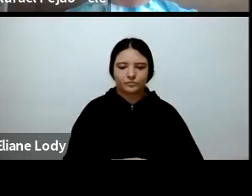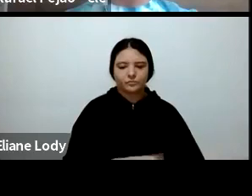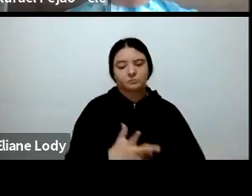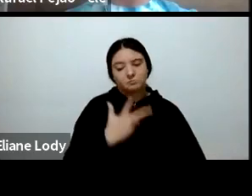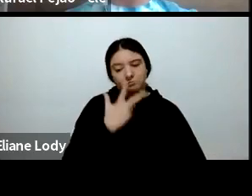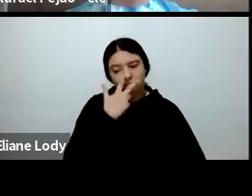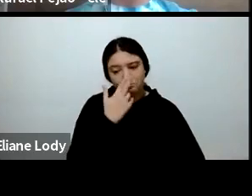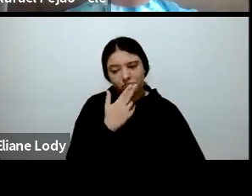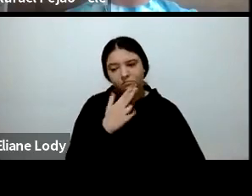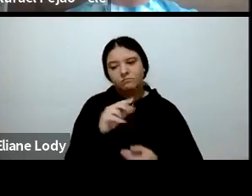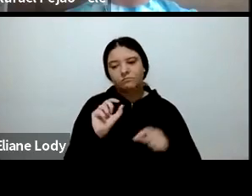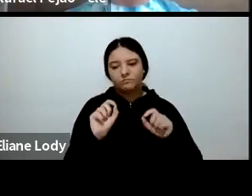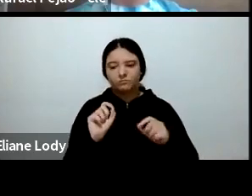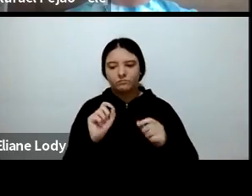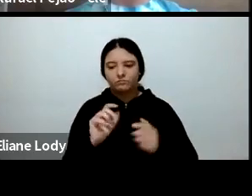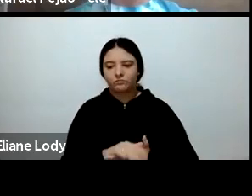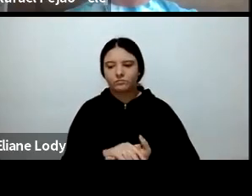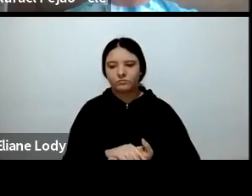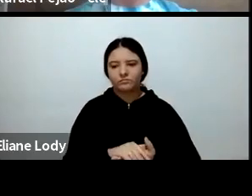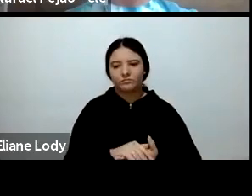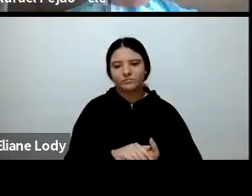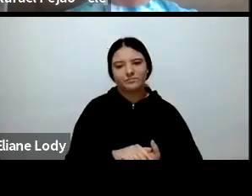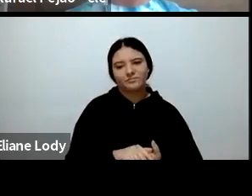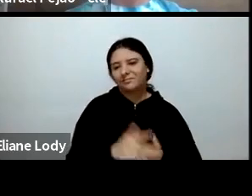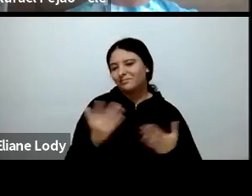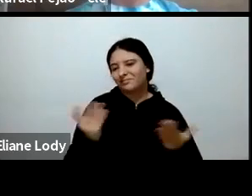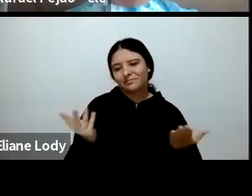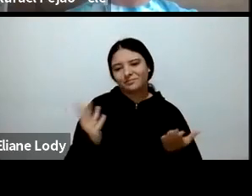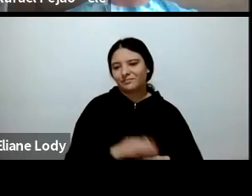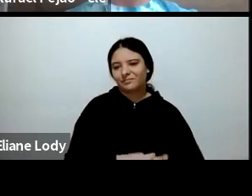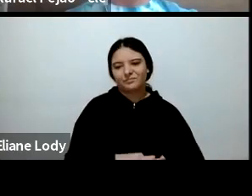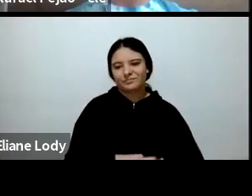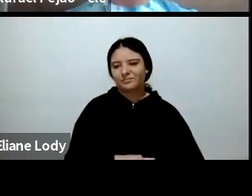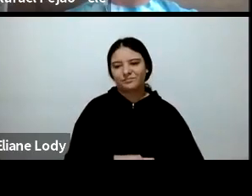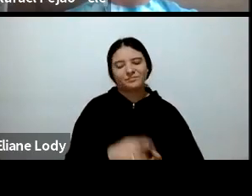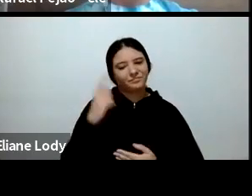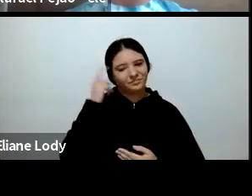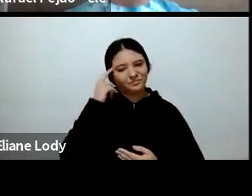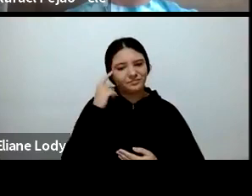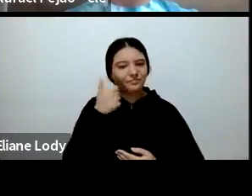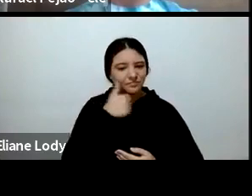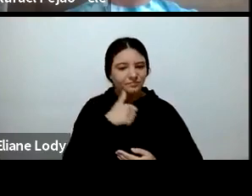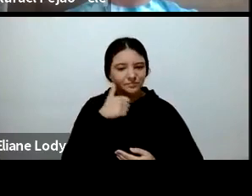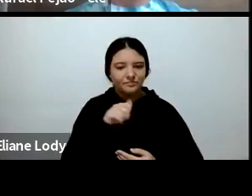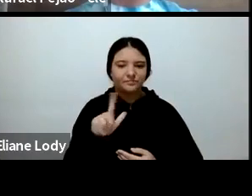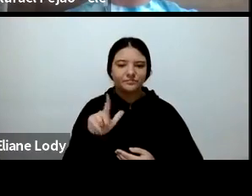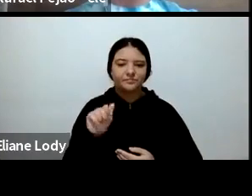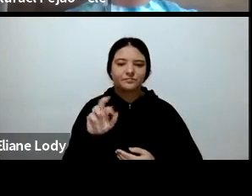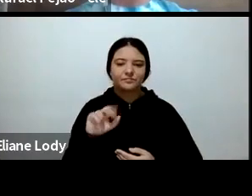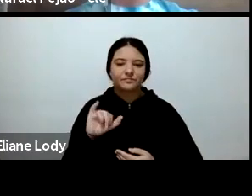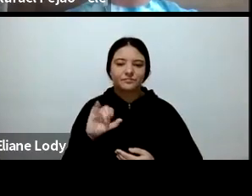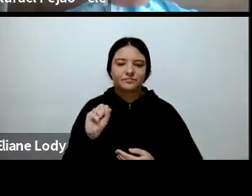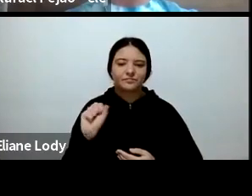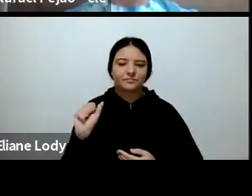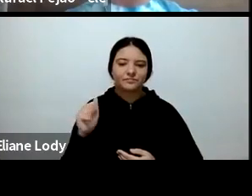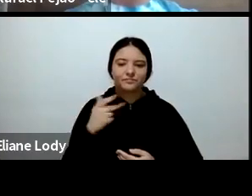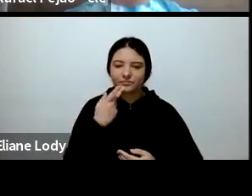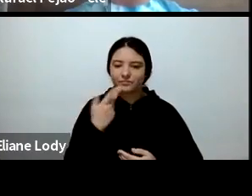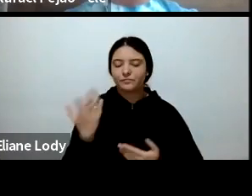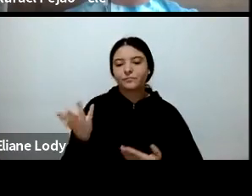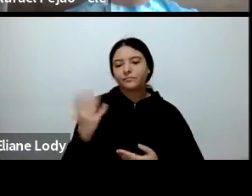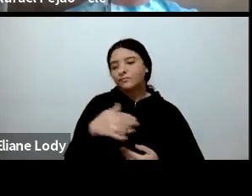gente tem que... Eu não sei, pensando também no que a Larissa falou, a gente ainda não sabe o que é esse